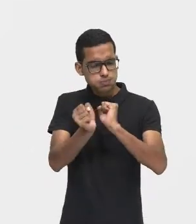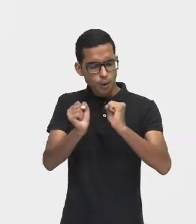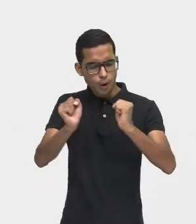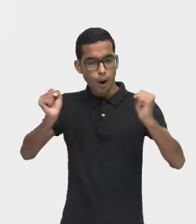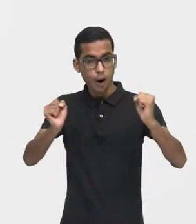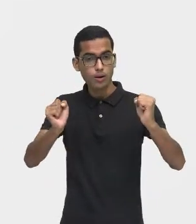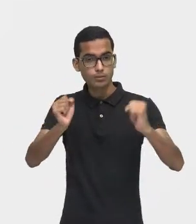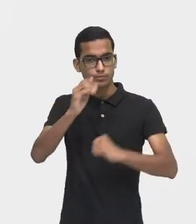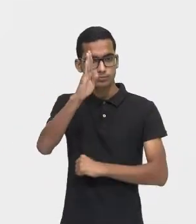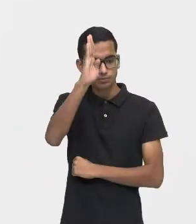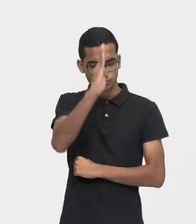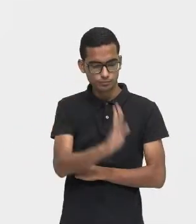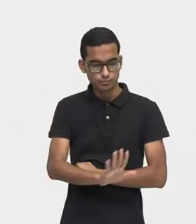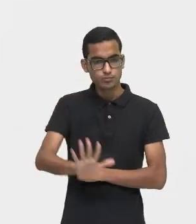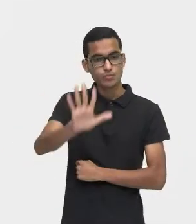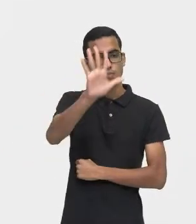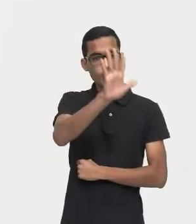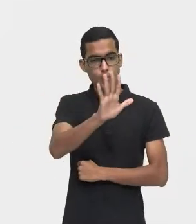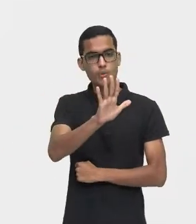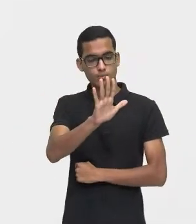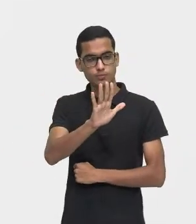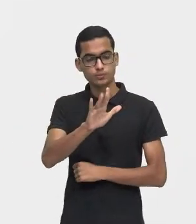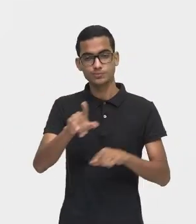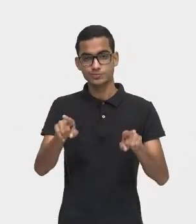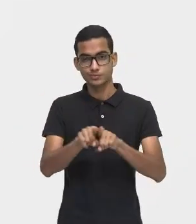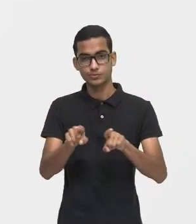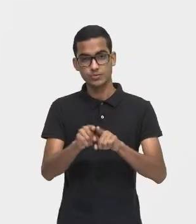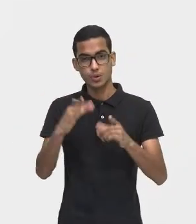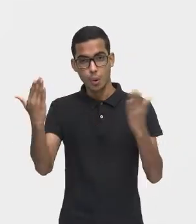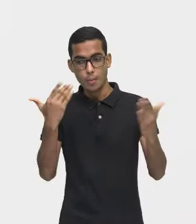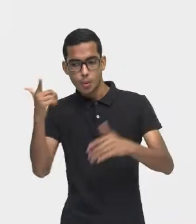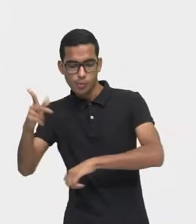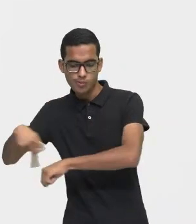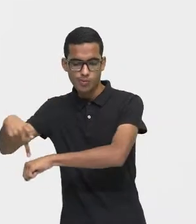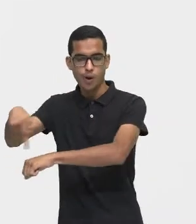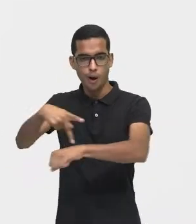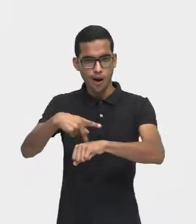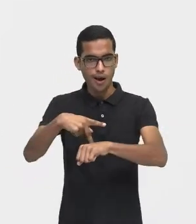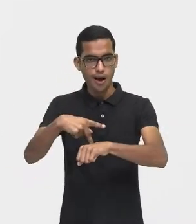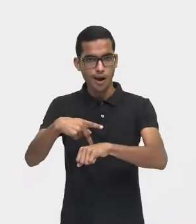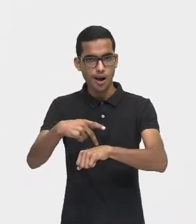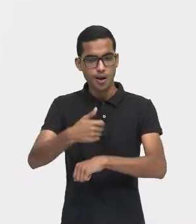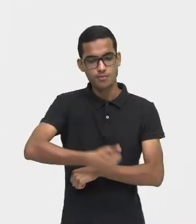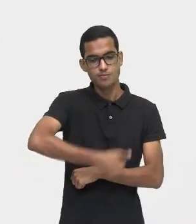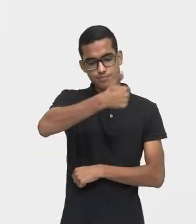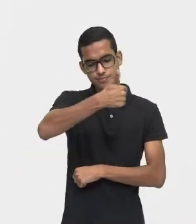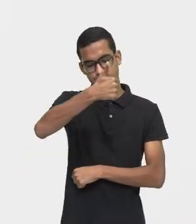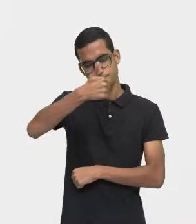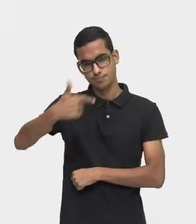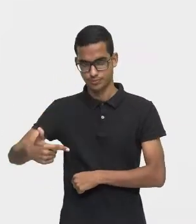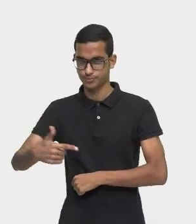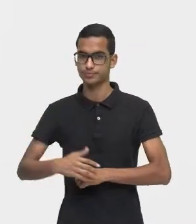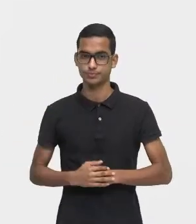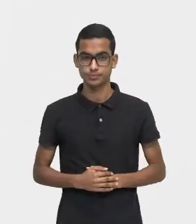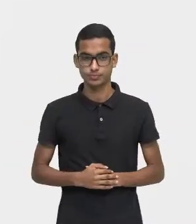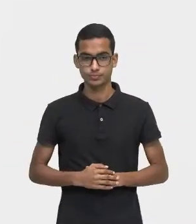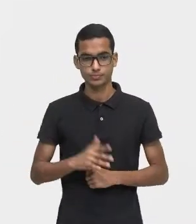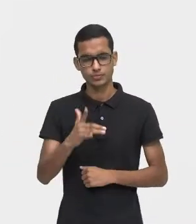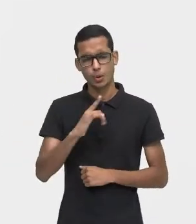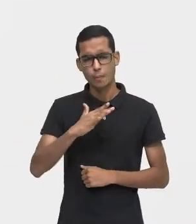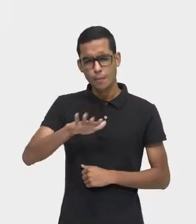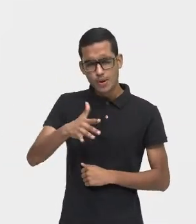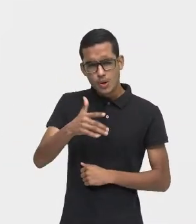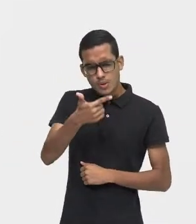do país, tá? E uma das maiores do mundo, com cerca aí de 20 mil quilômetros